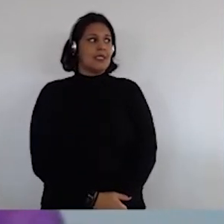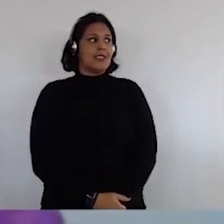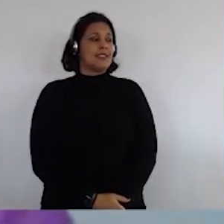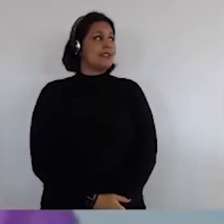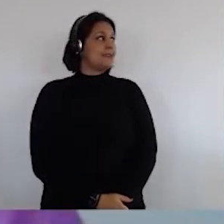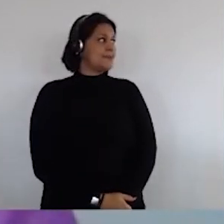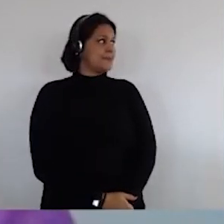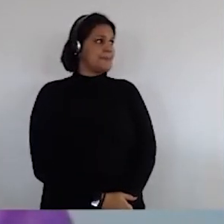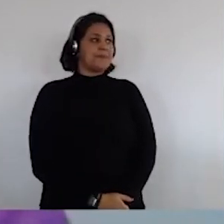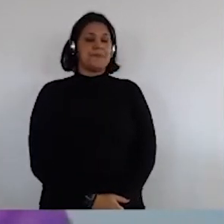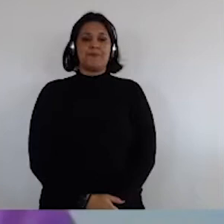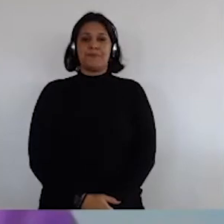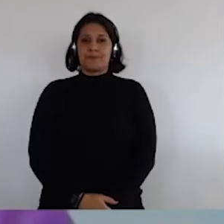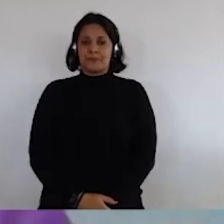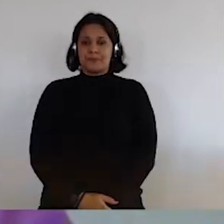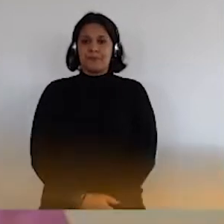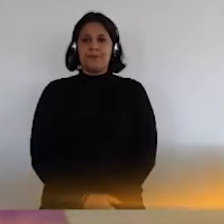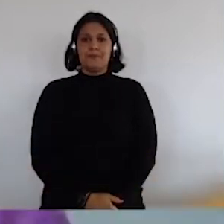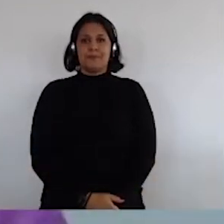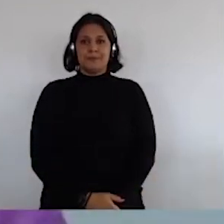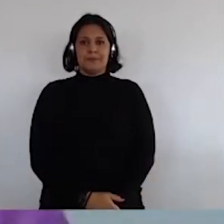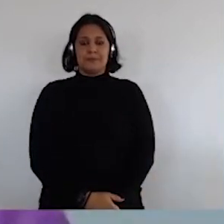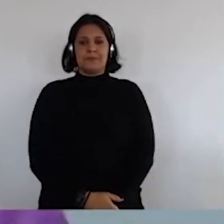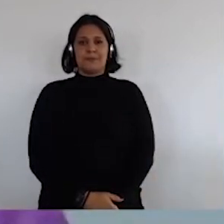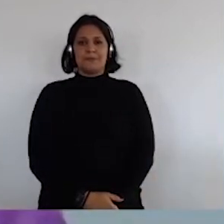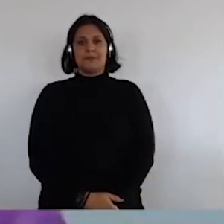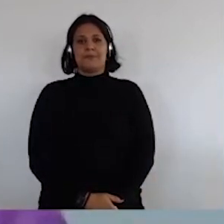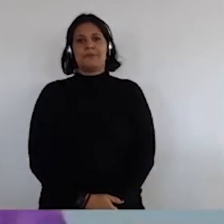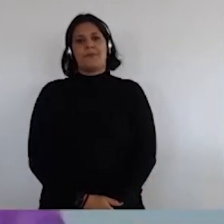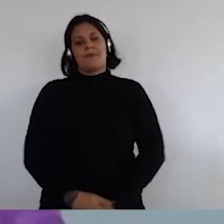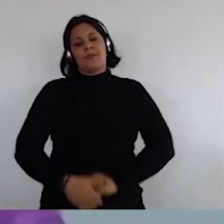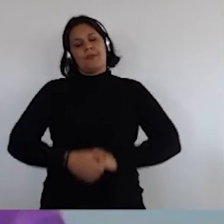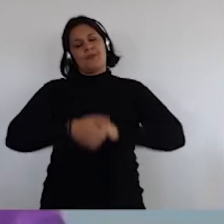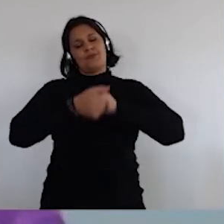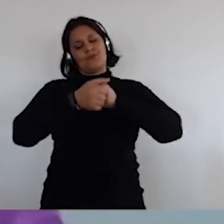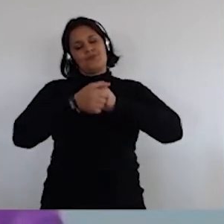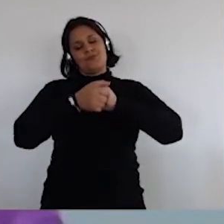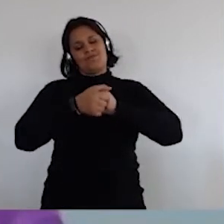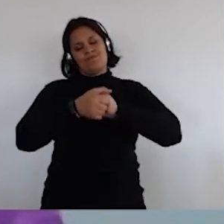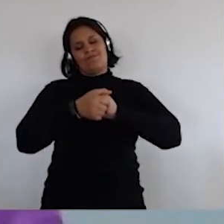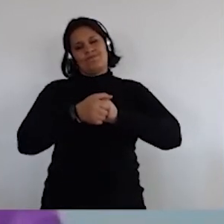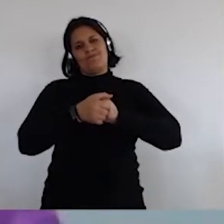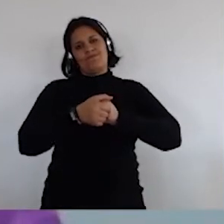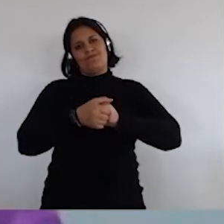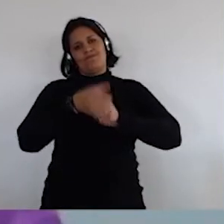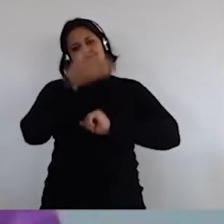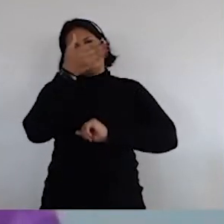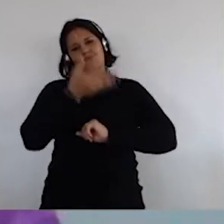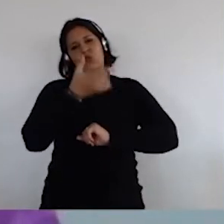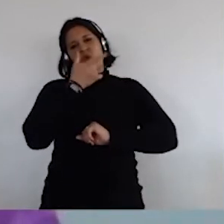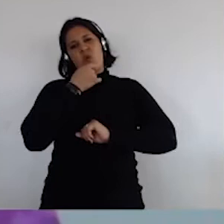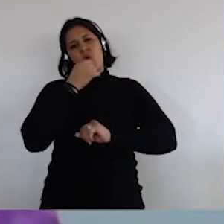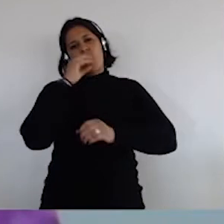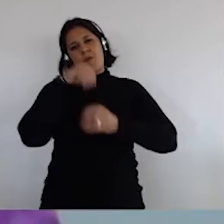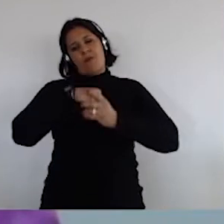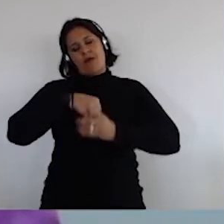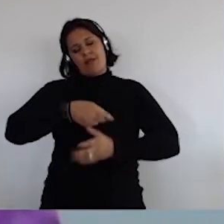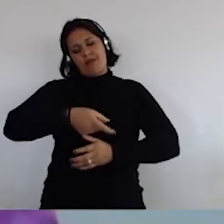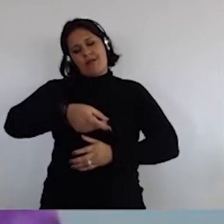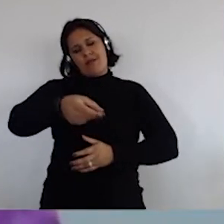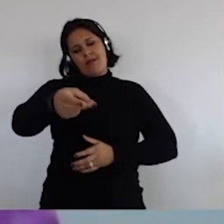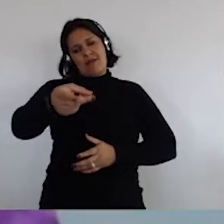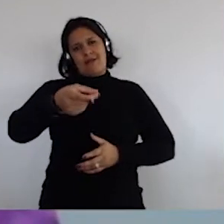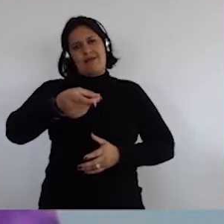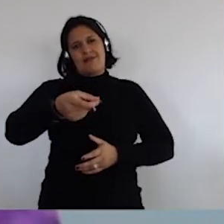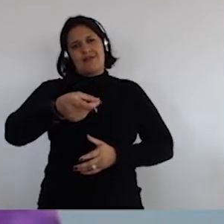Saúdo o membro honorário vitalício Cláudio Lamáquia, a quem tive a grande honra de caminhar por